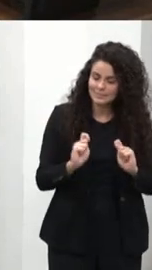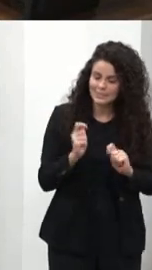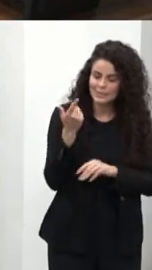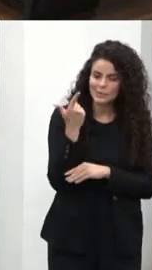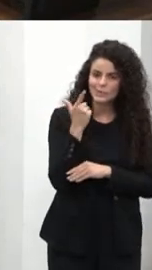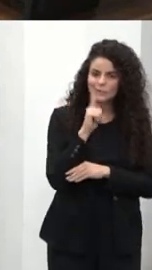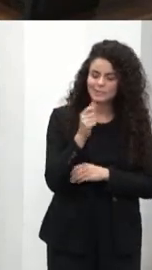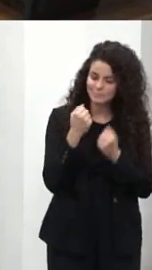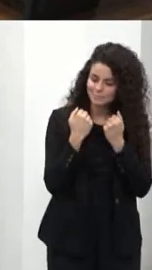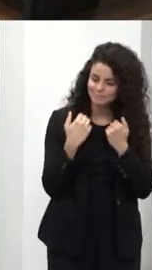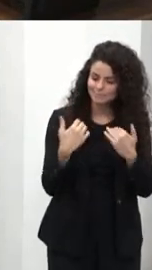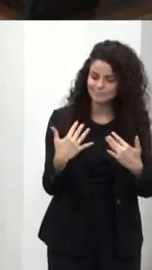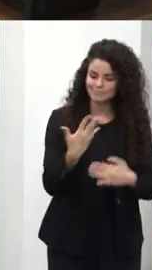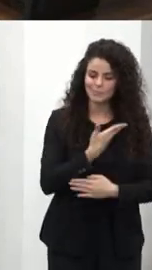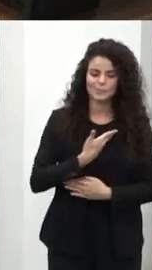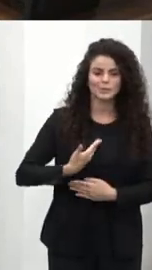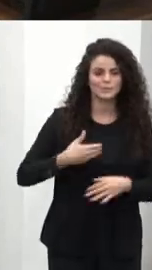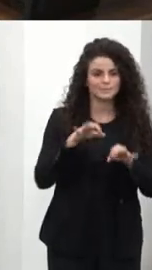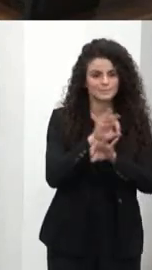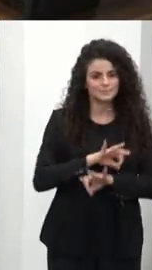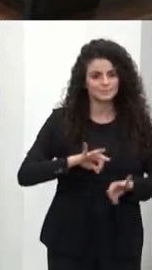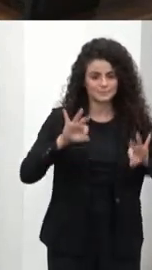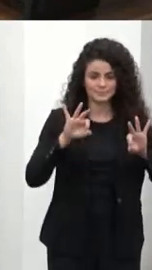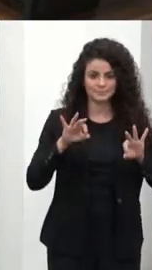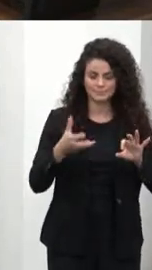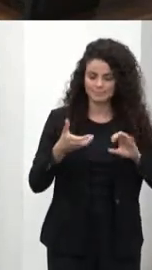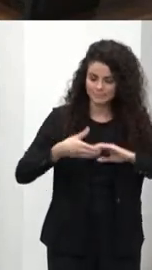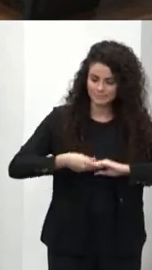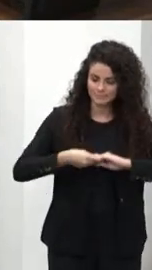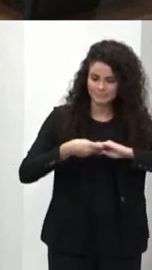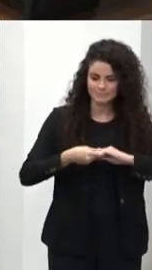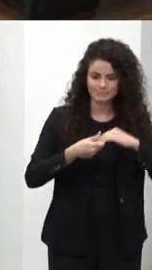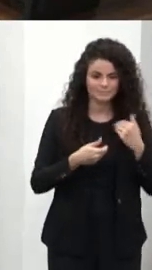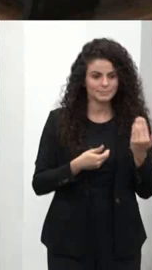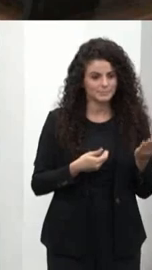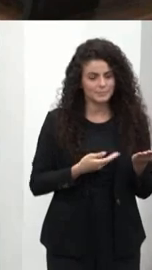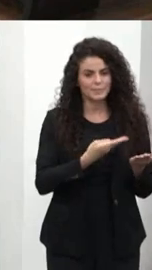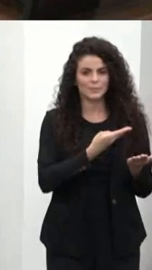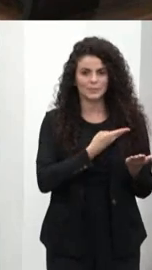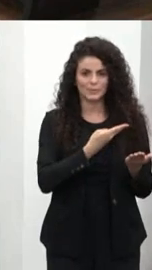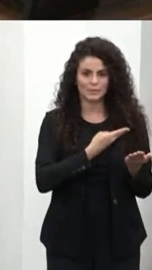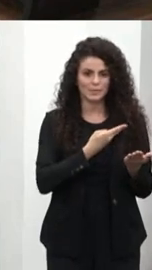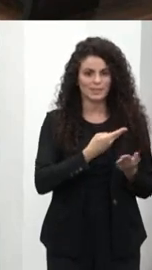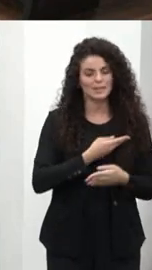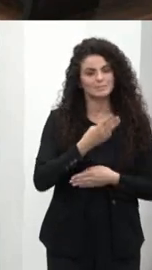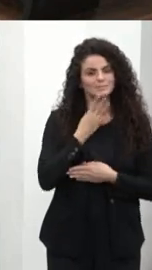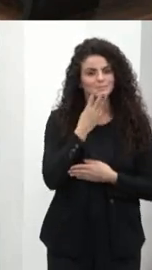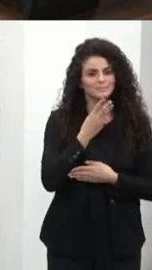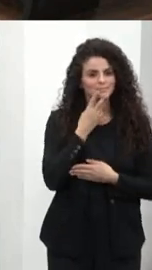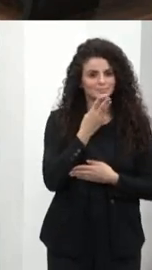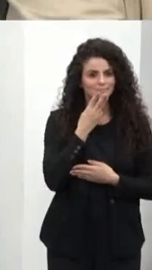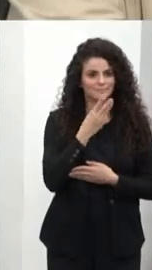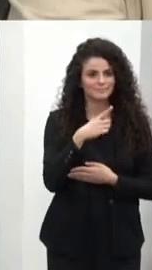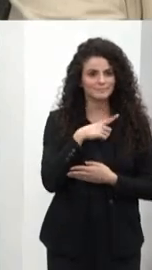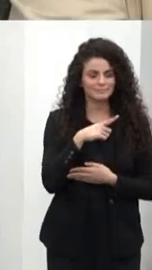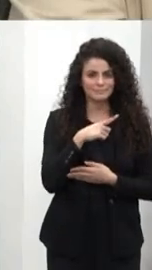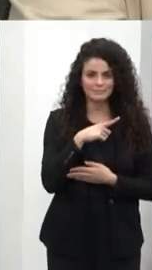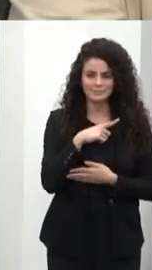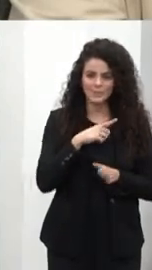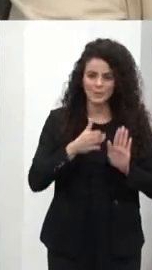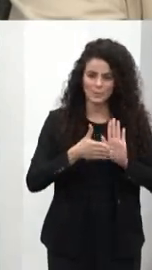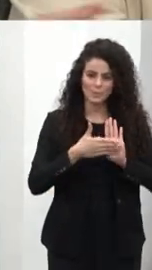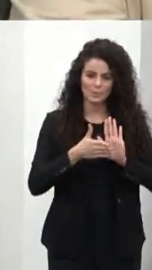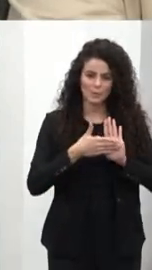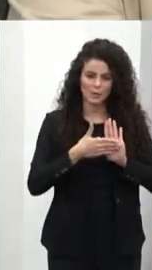boa audiência eu quero cumprimentar aqui o meu colega Marquito que teve a iniciativa do